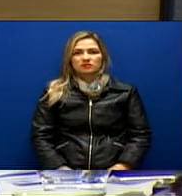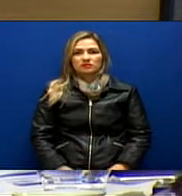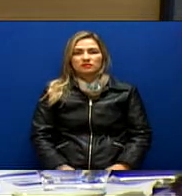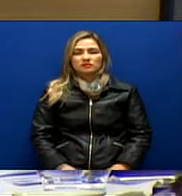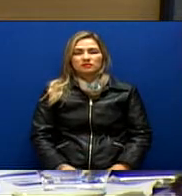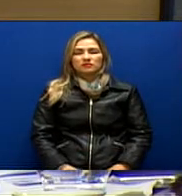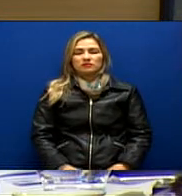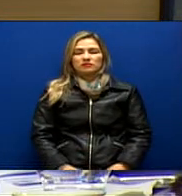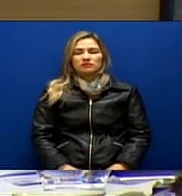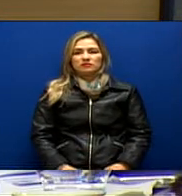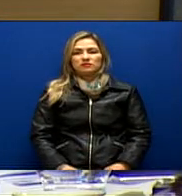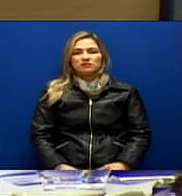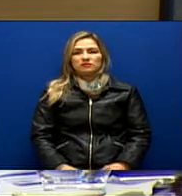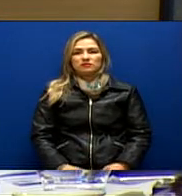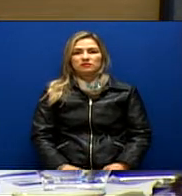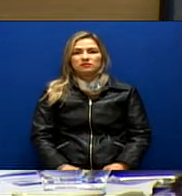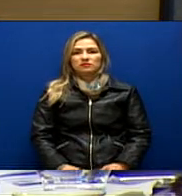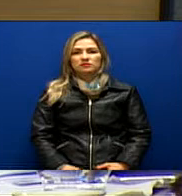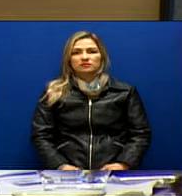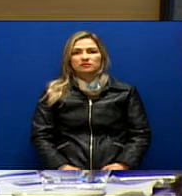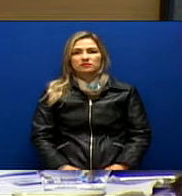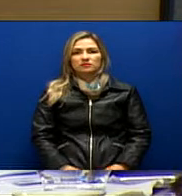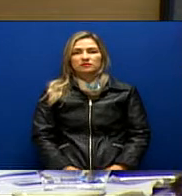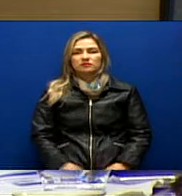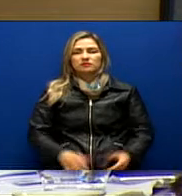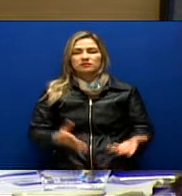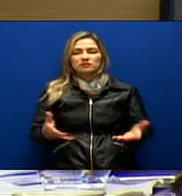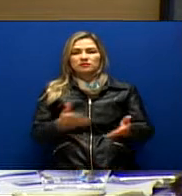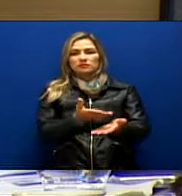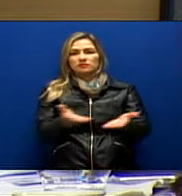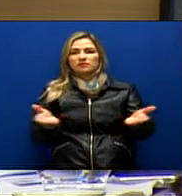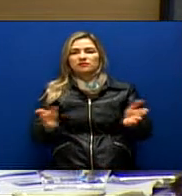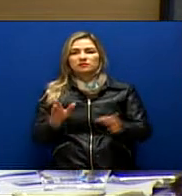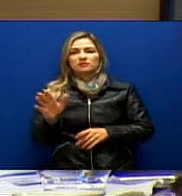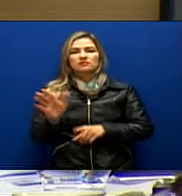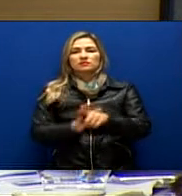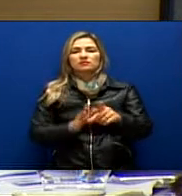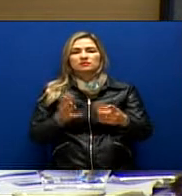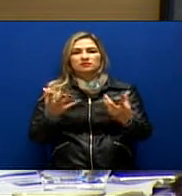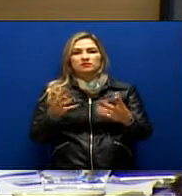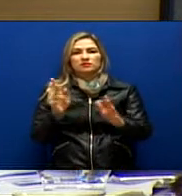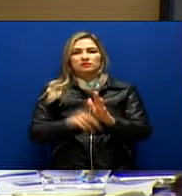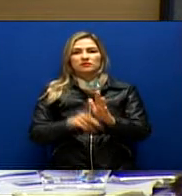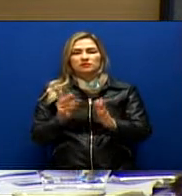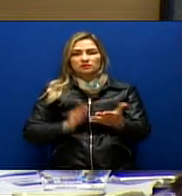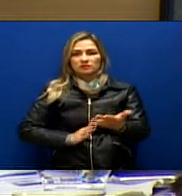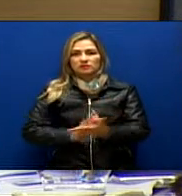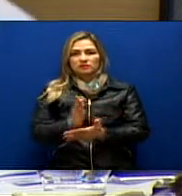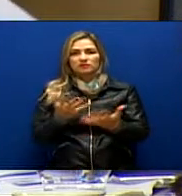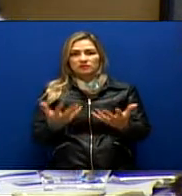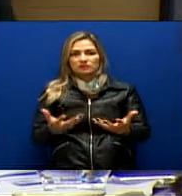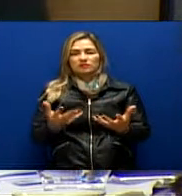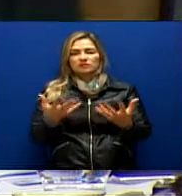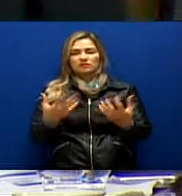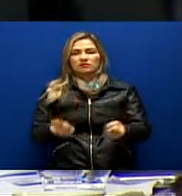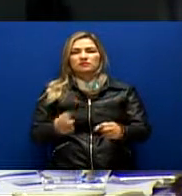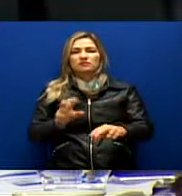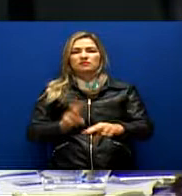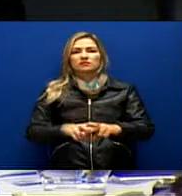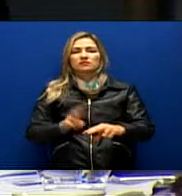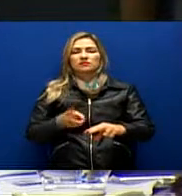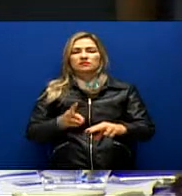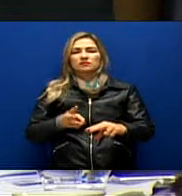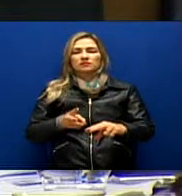Senhores, colocar aqui no plenário a votação dos senhores, aqueles que concordam que permaneçam como estão e os que não